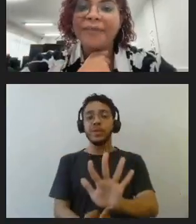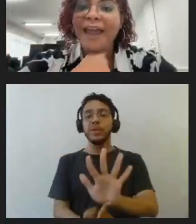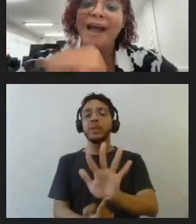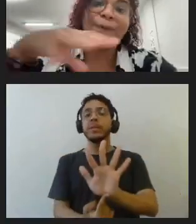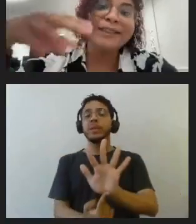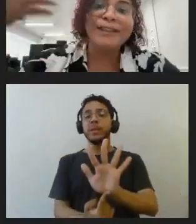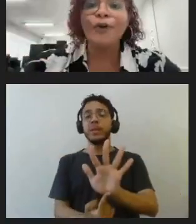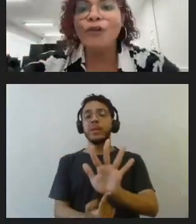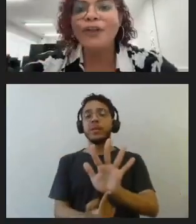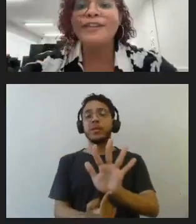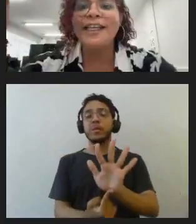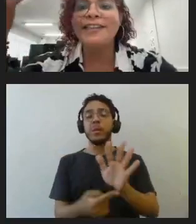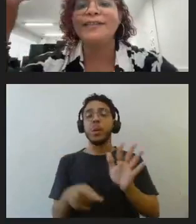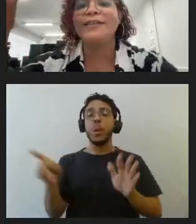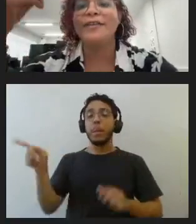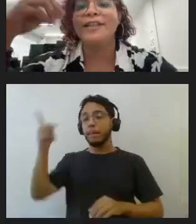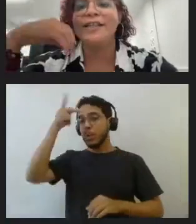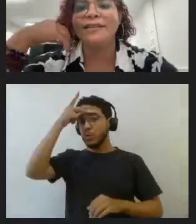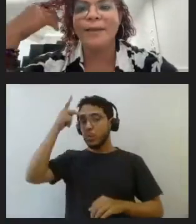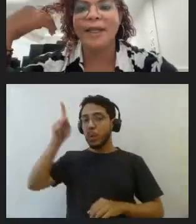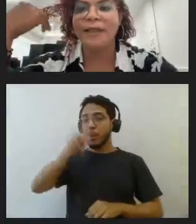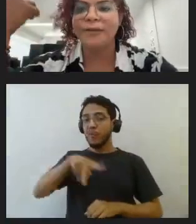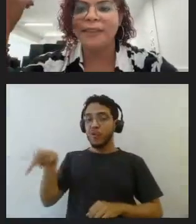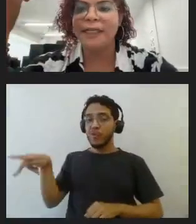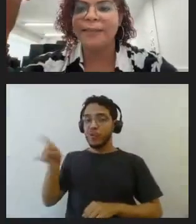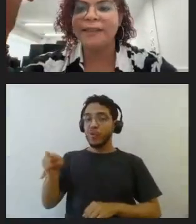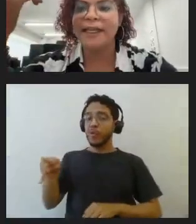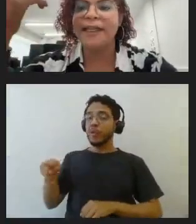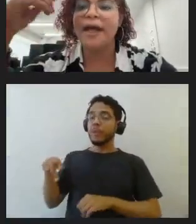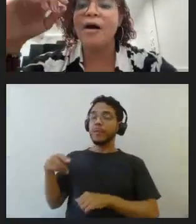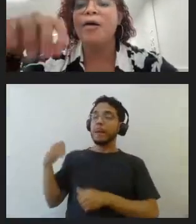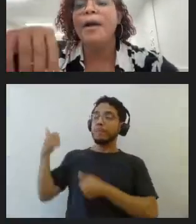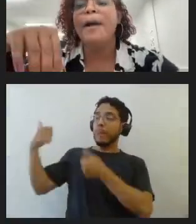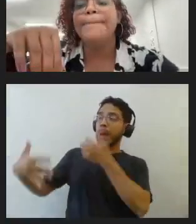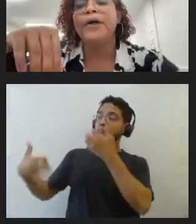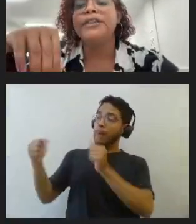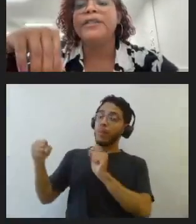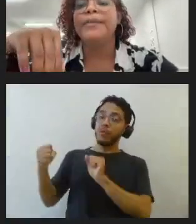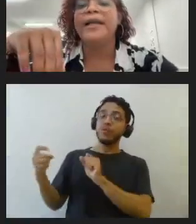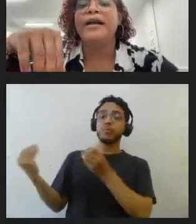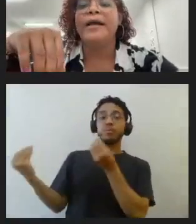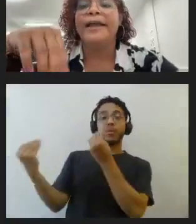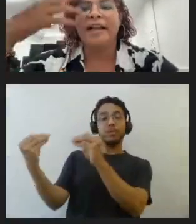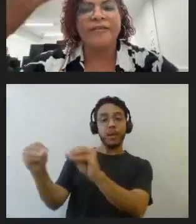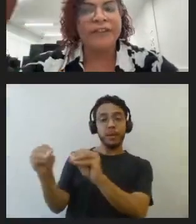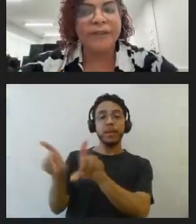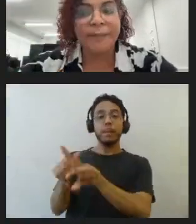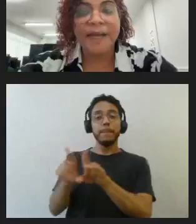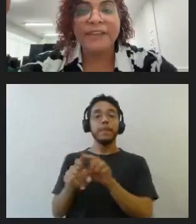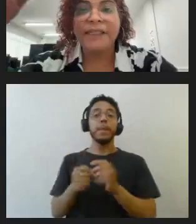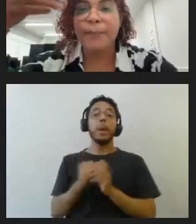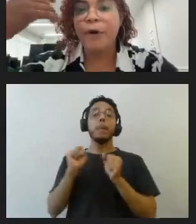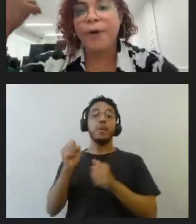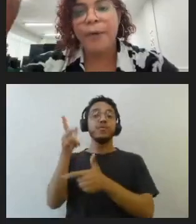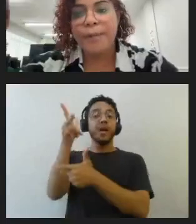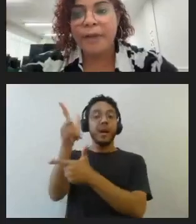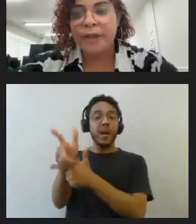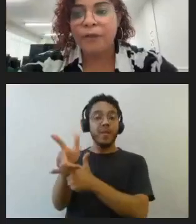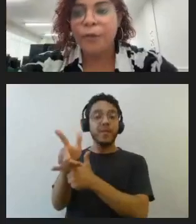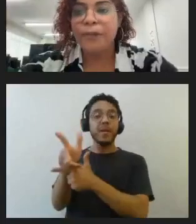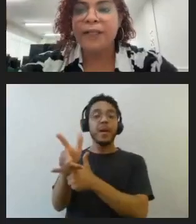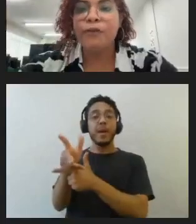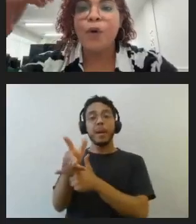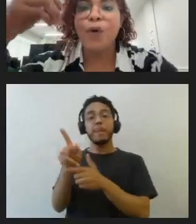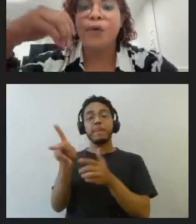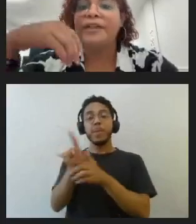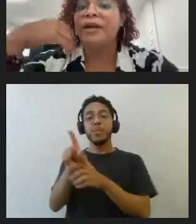próprio apresentador, docente, que vai estar trabalhando com aquele material. Pode também gravando a imagem da própria webcam